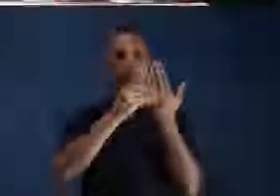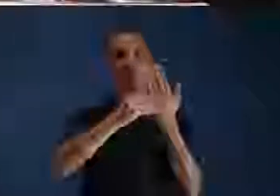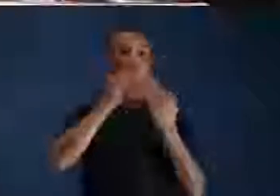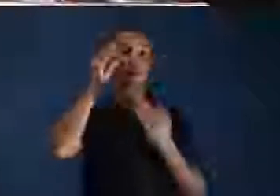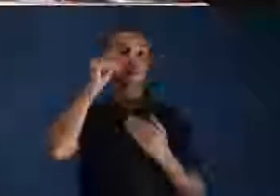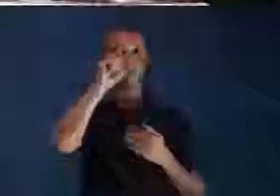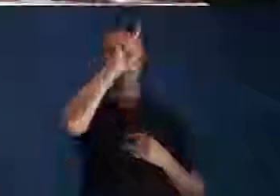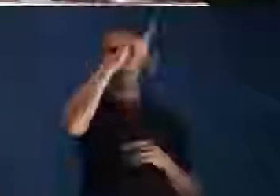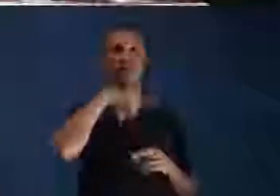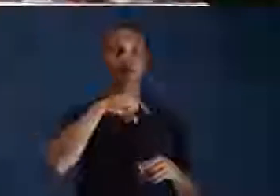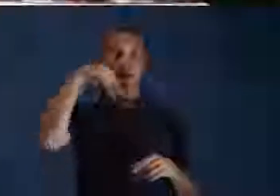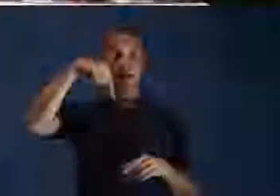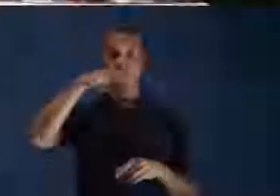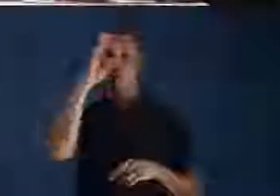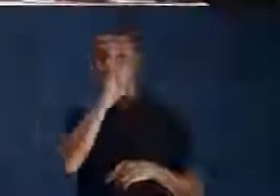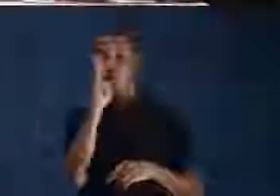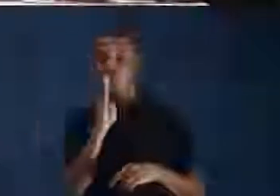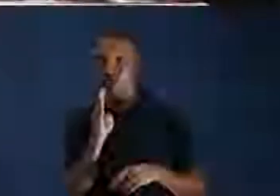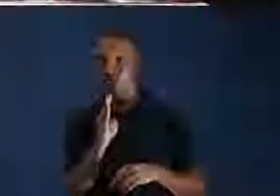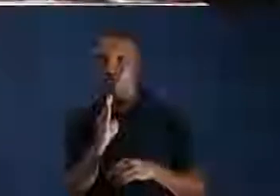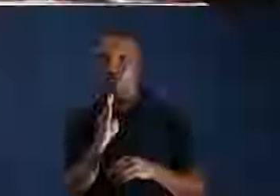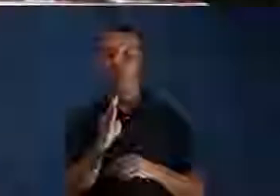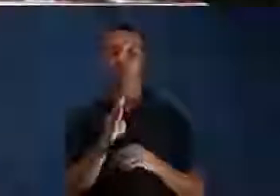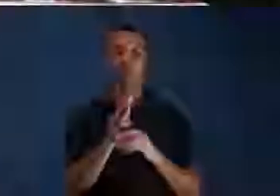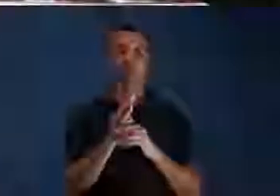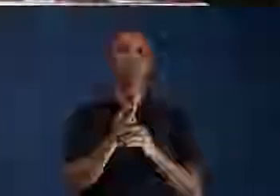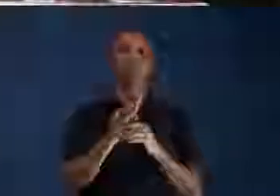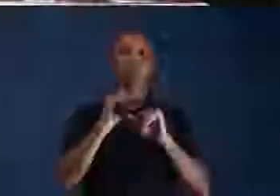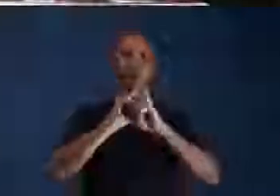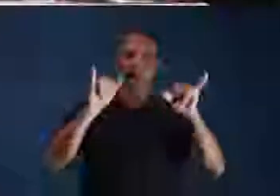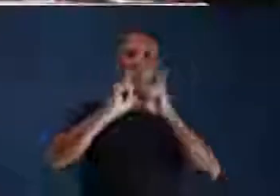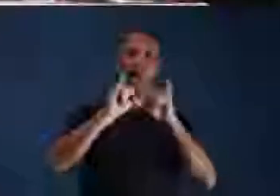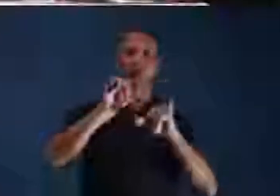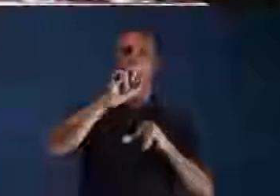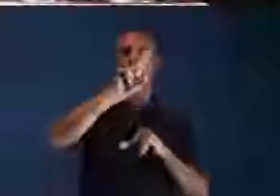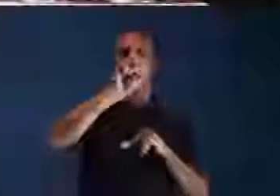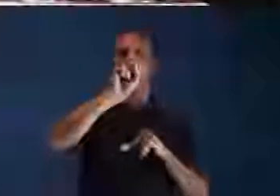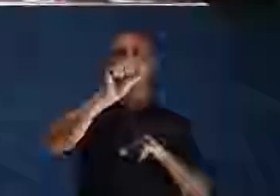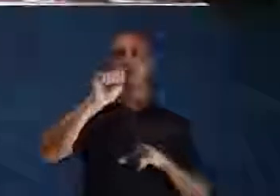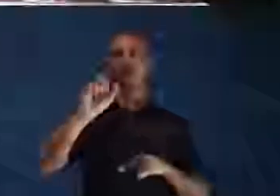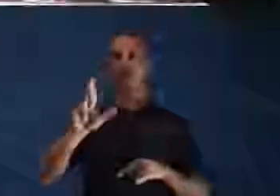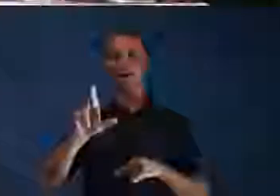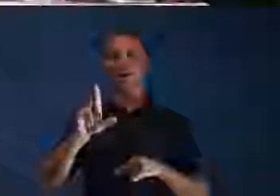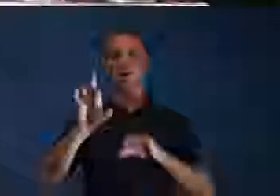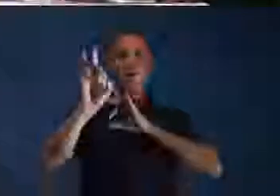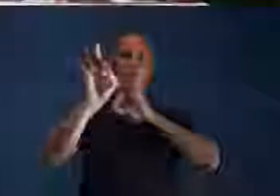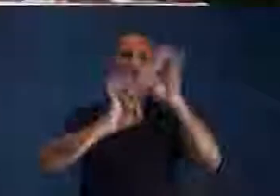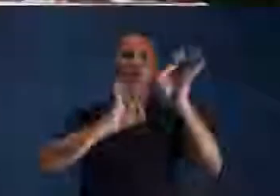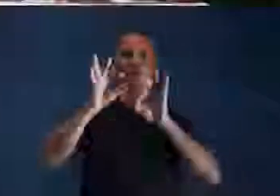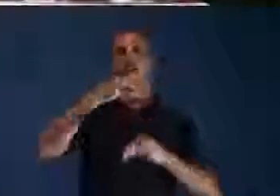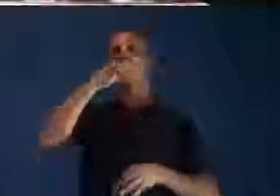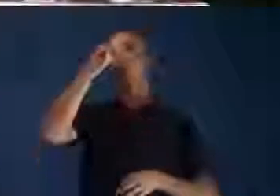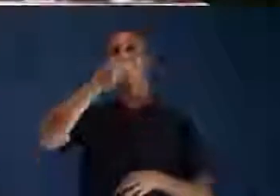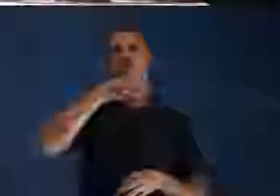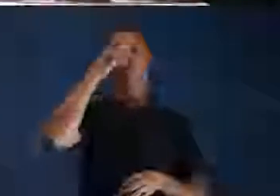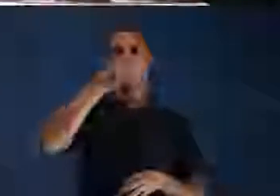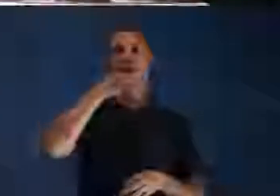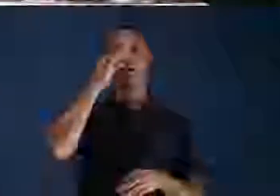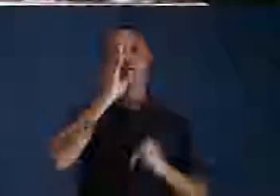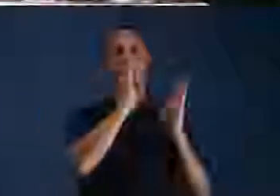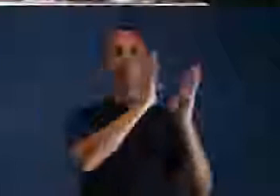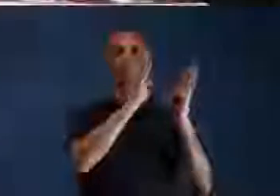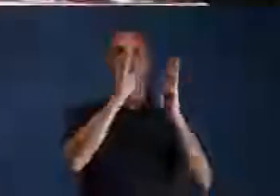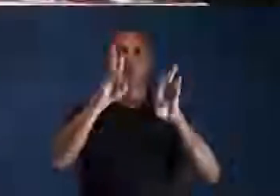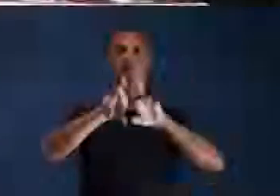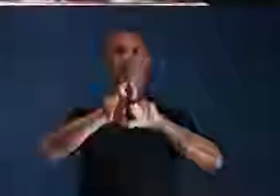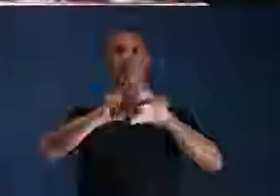foi publicado USA Noir, foi traduzido, foi organizado com as melhores narrativas das publicações